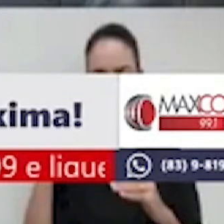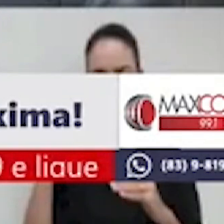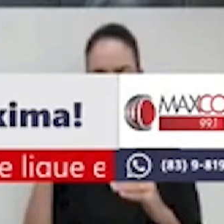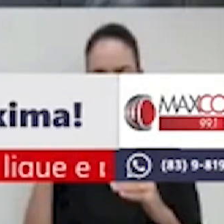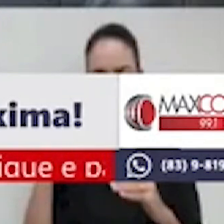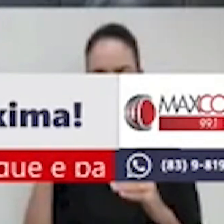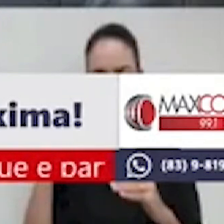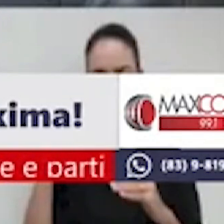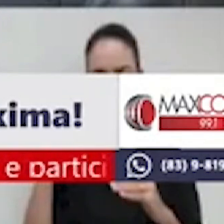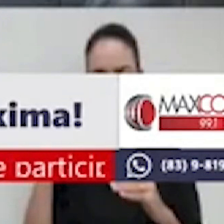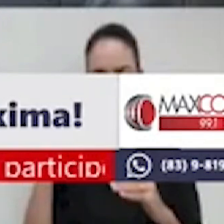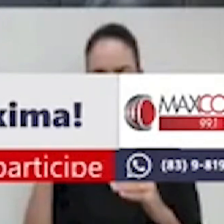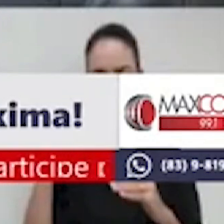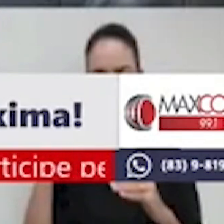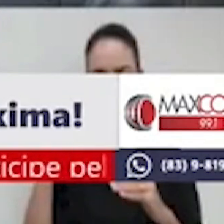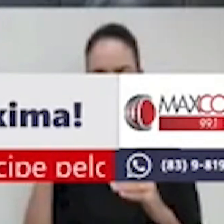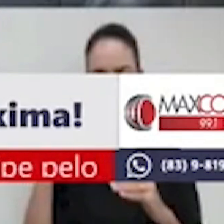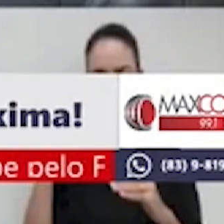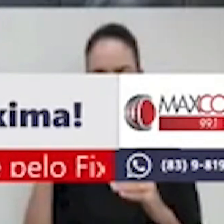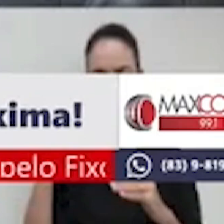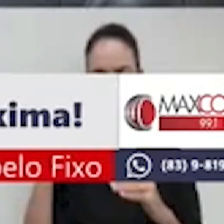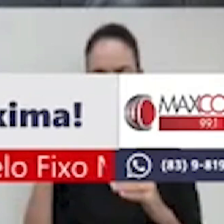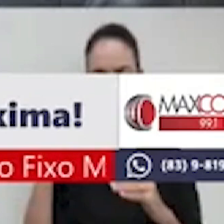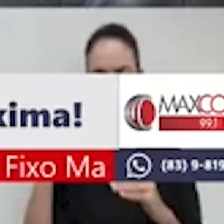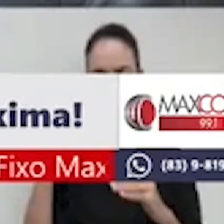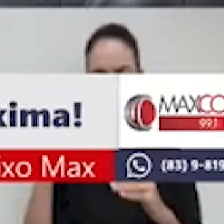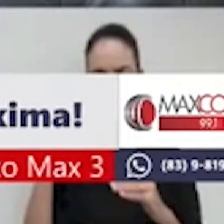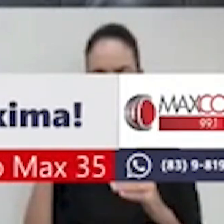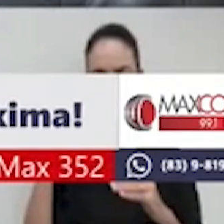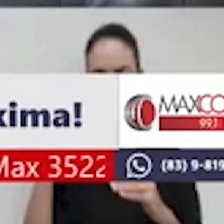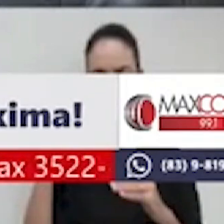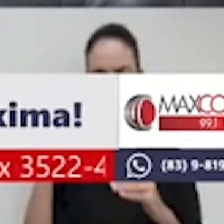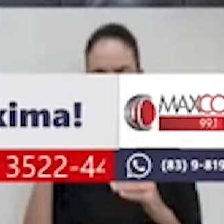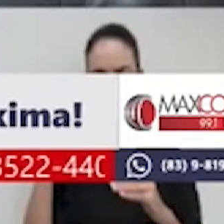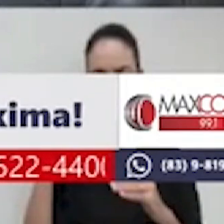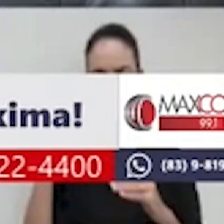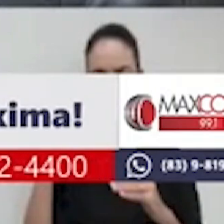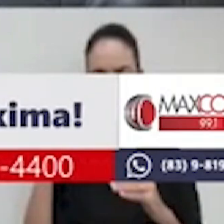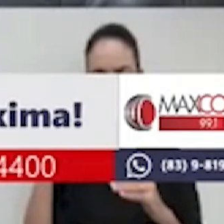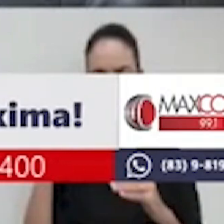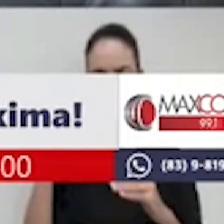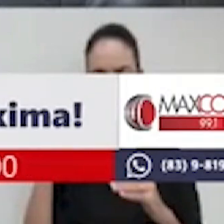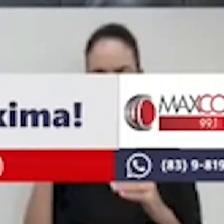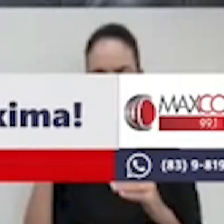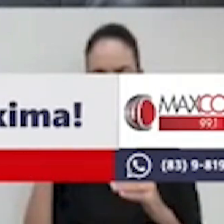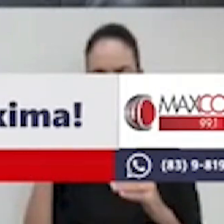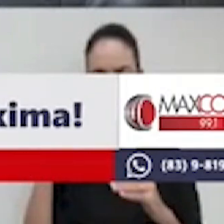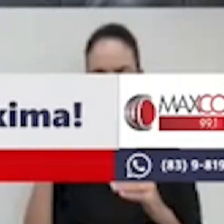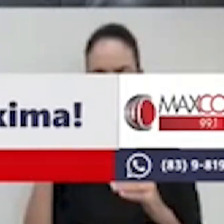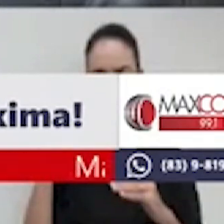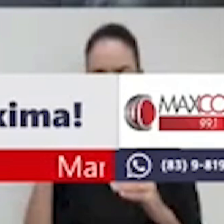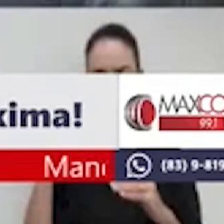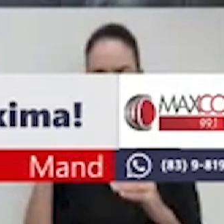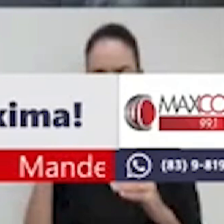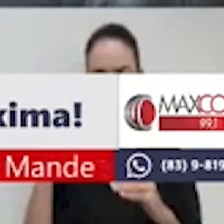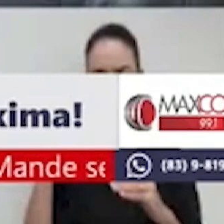não foi para criar mais carros não eu voltei contra você para você não criar mais casos e deixar o seu concursado às vezes